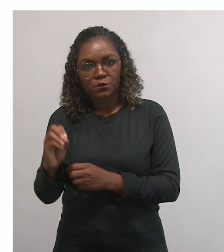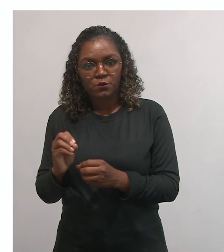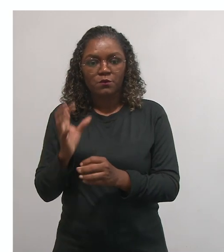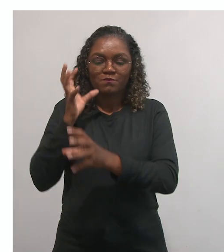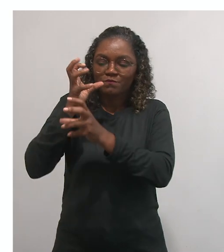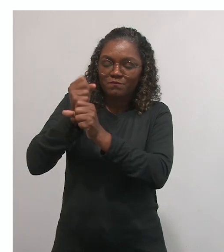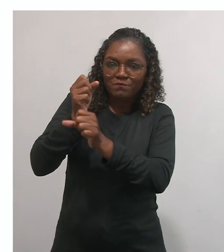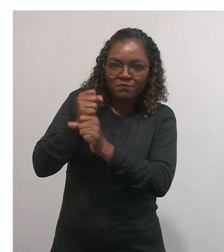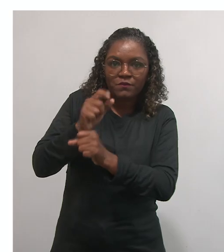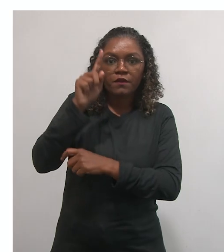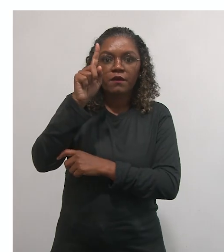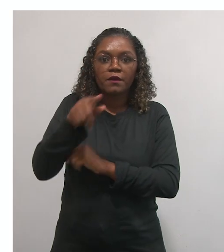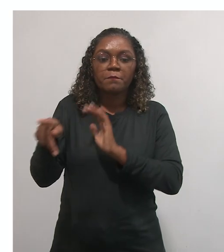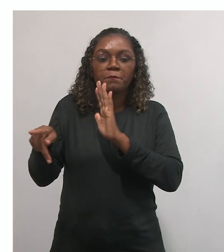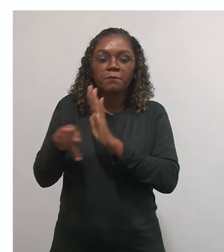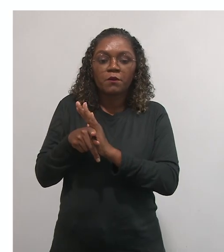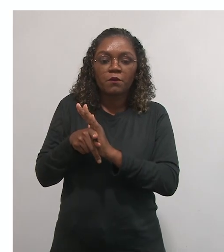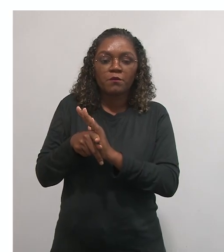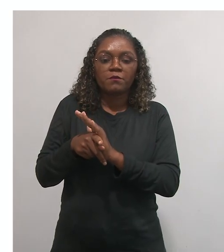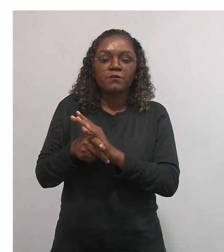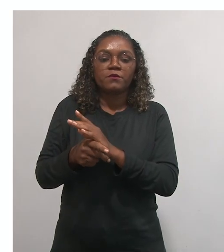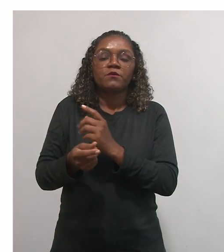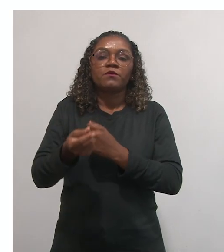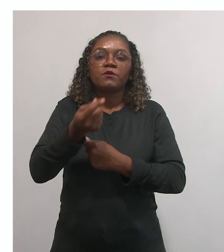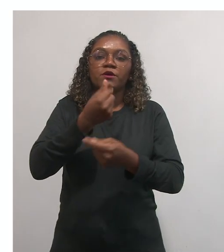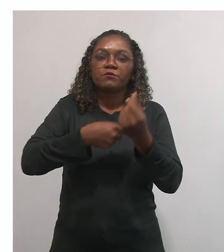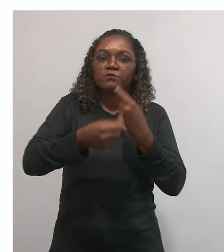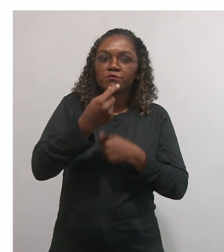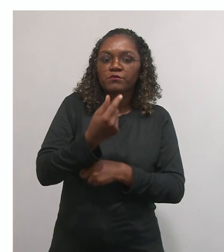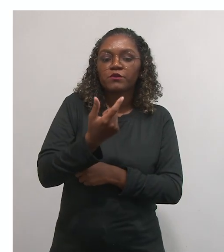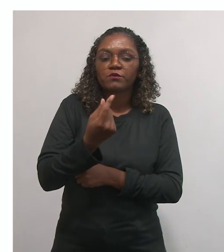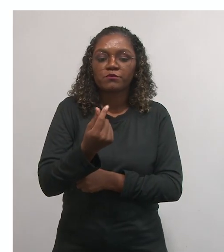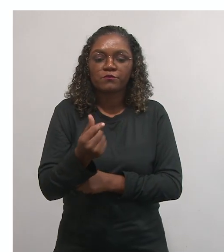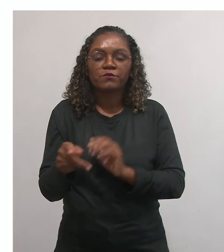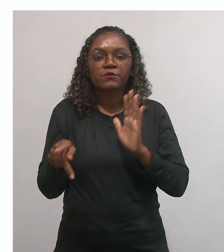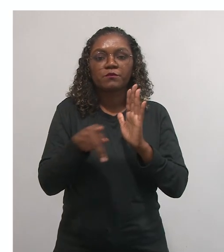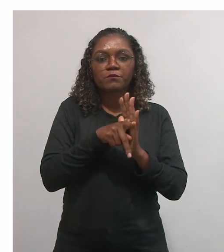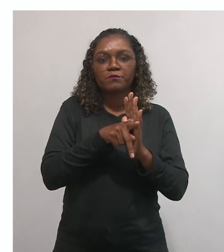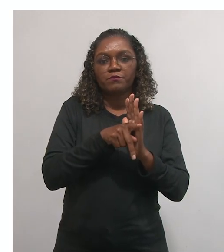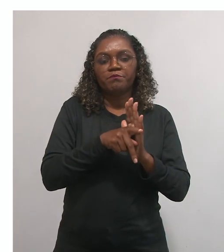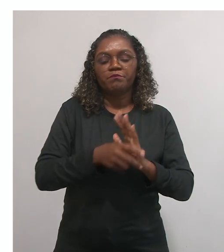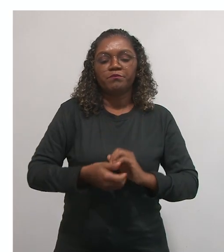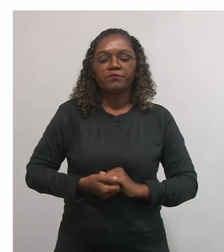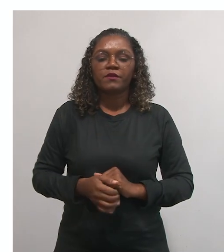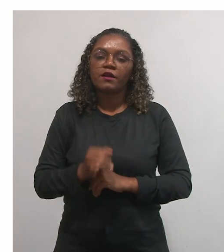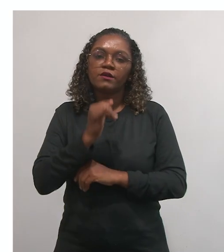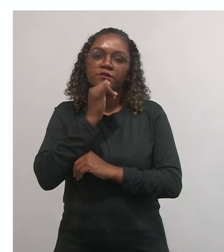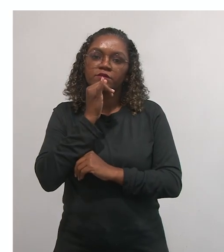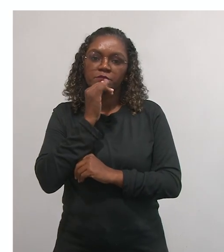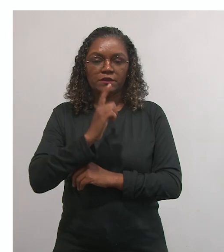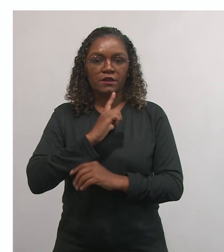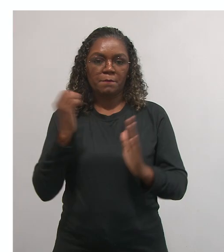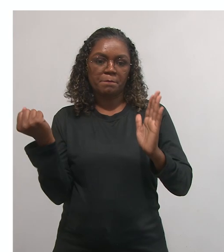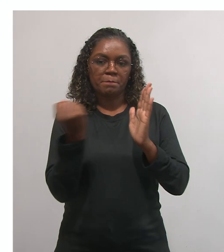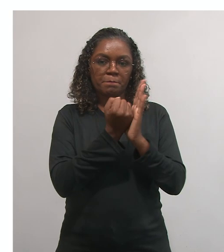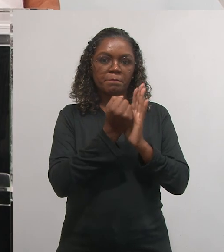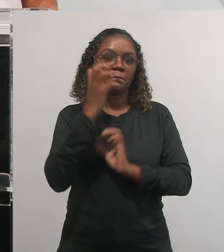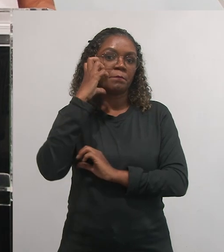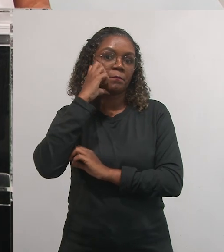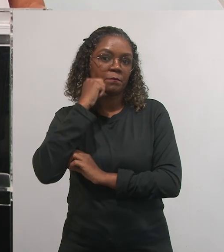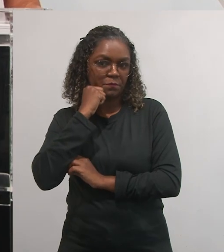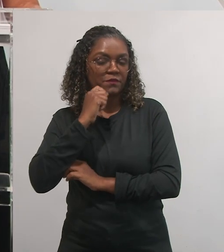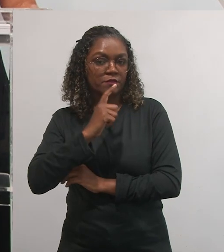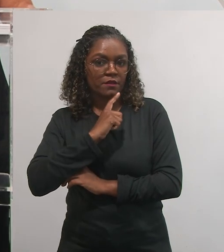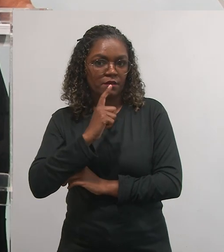fixos mais remuneração do capital próprio Ou seja eu tenho lá um capital social investido